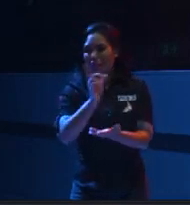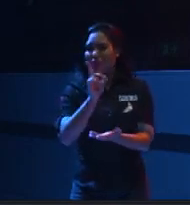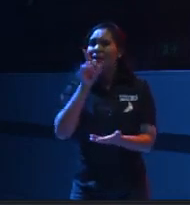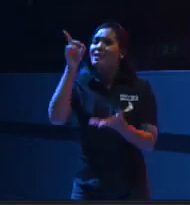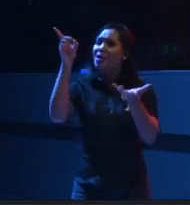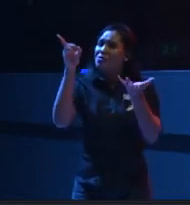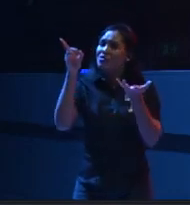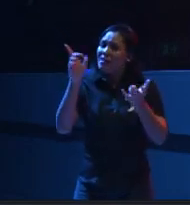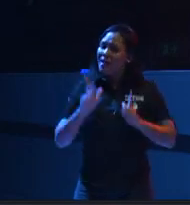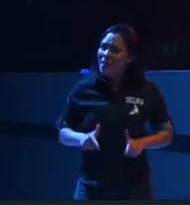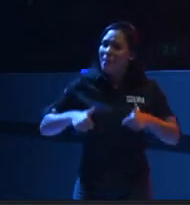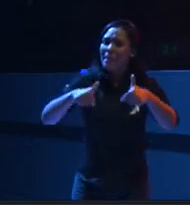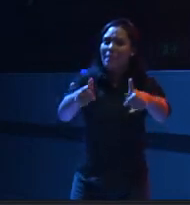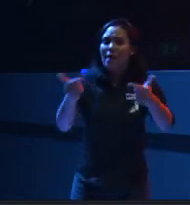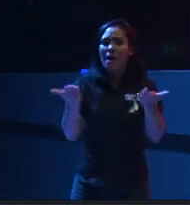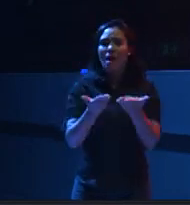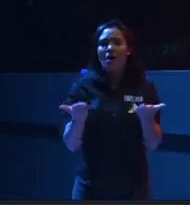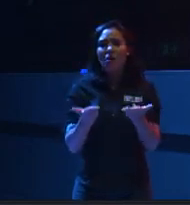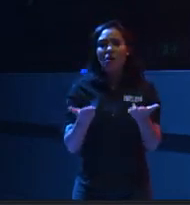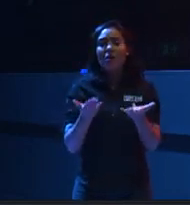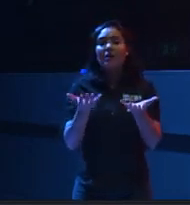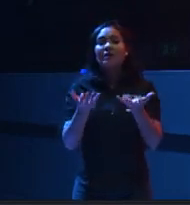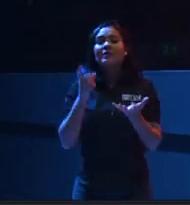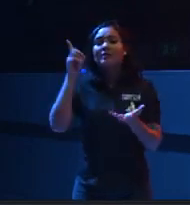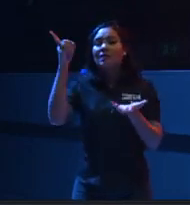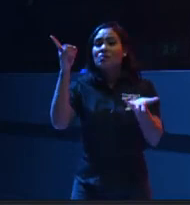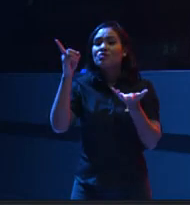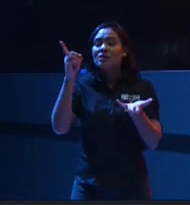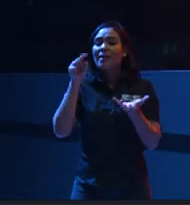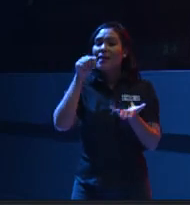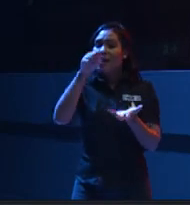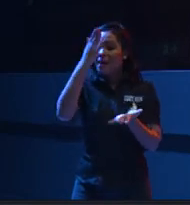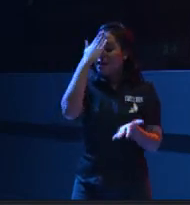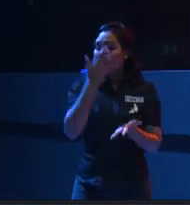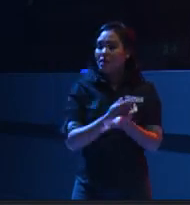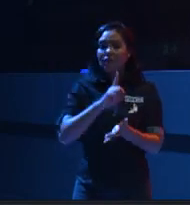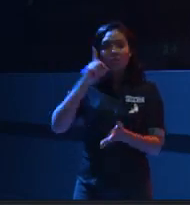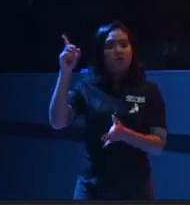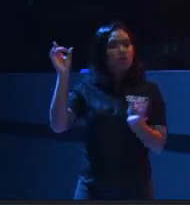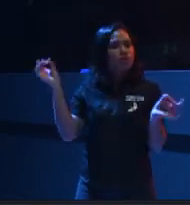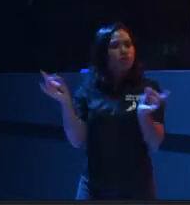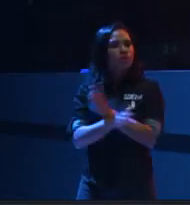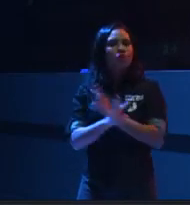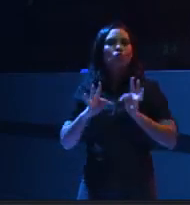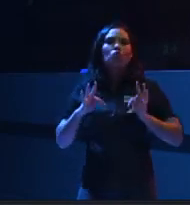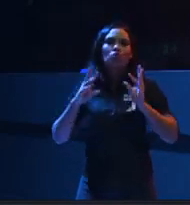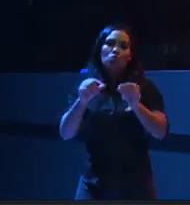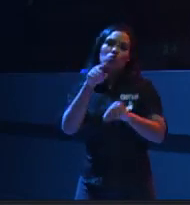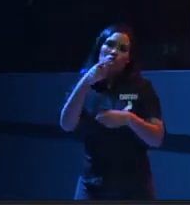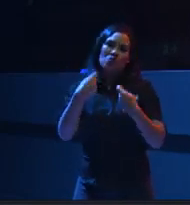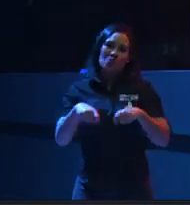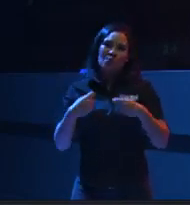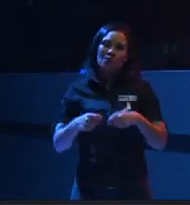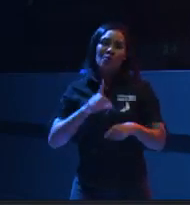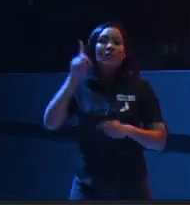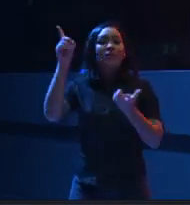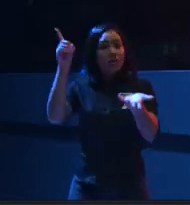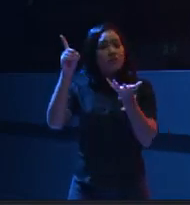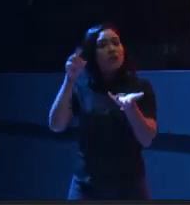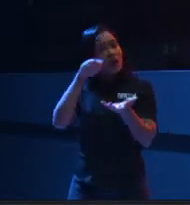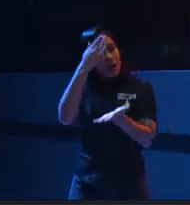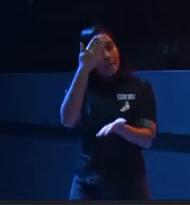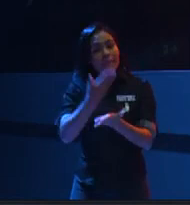eu só tô esperando que você acredita que ele é tudo que você precisa e ele é tudo que você